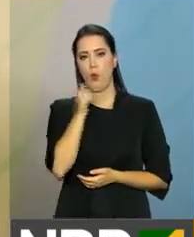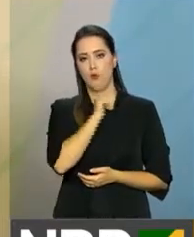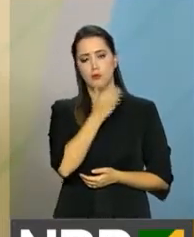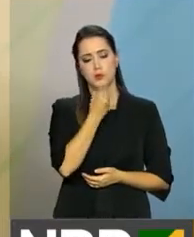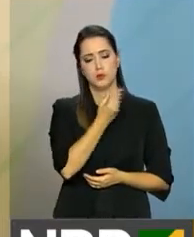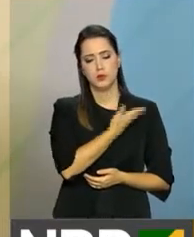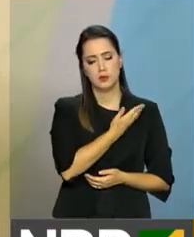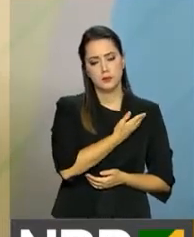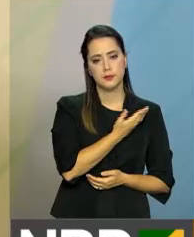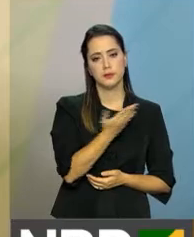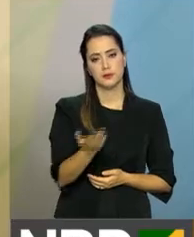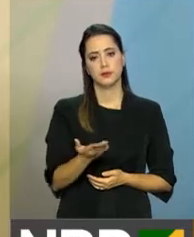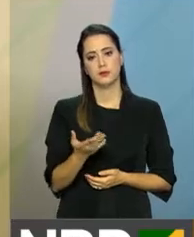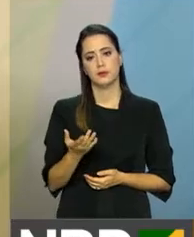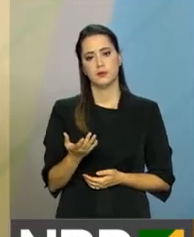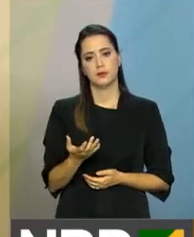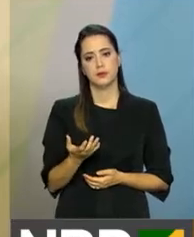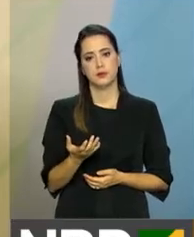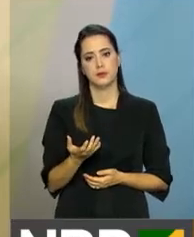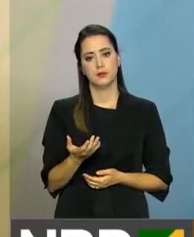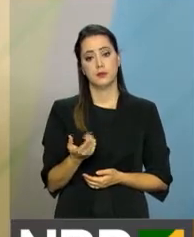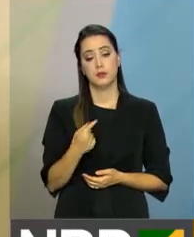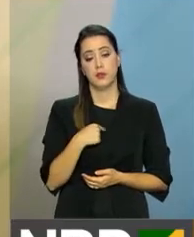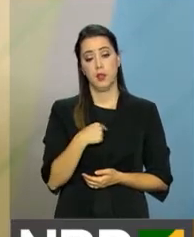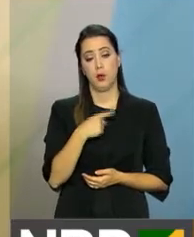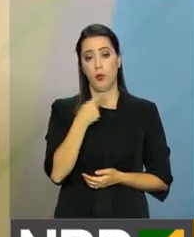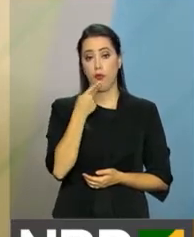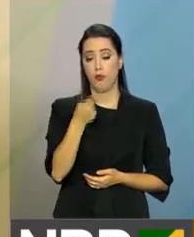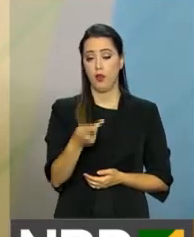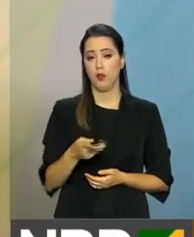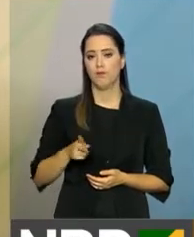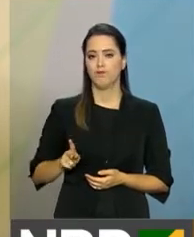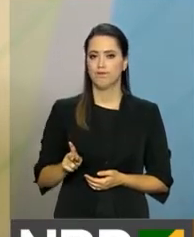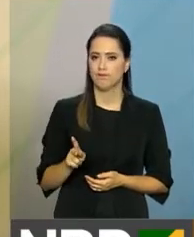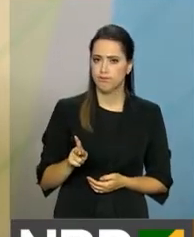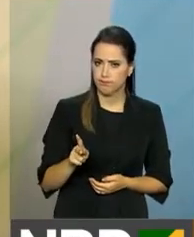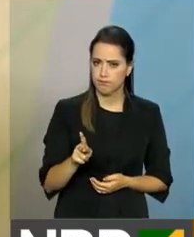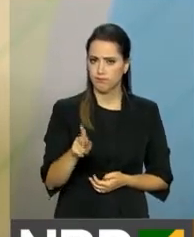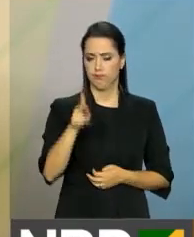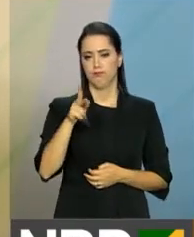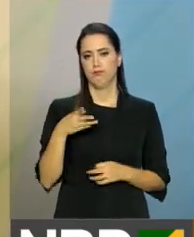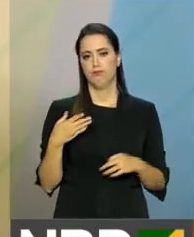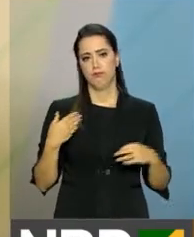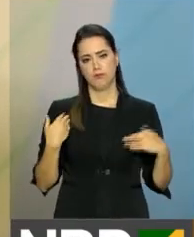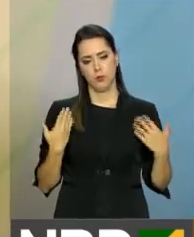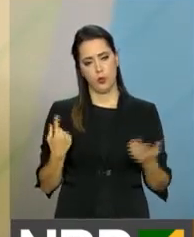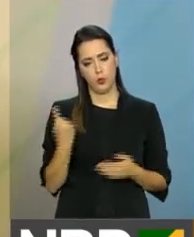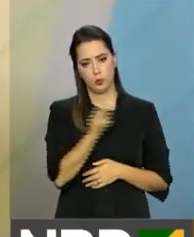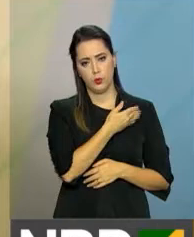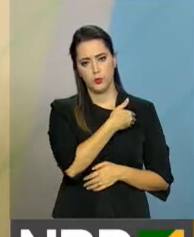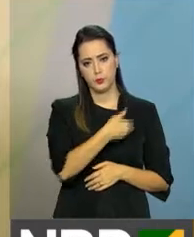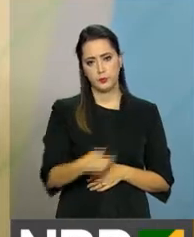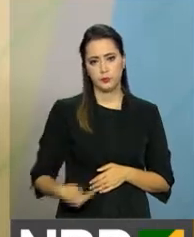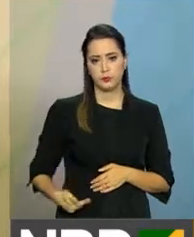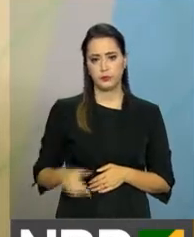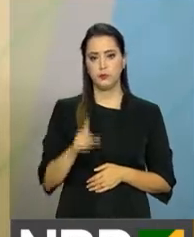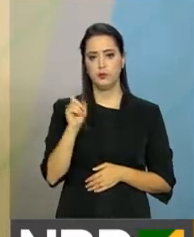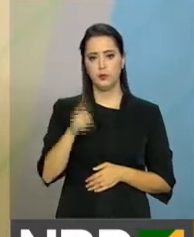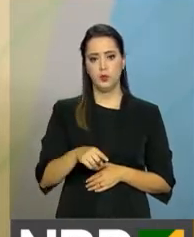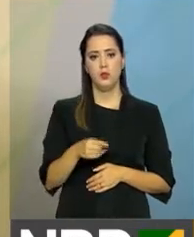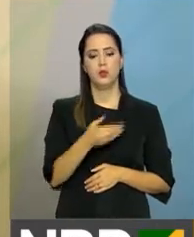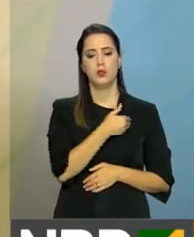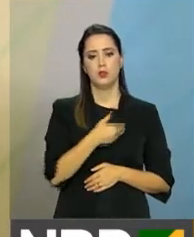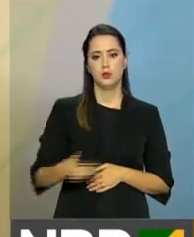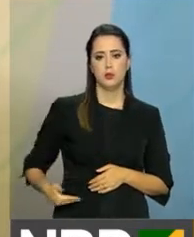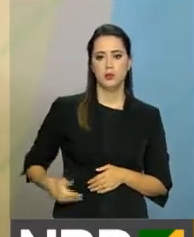eu eu costumo dizer que nosso governo é um governo de